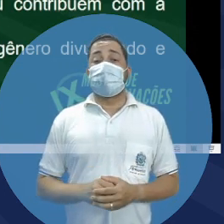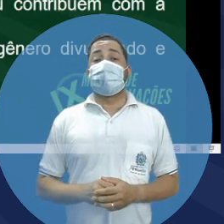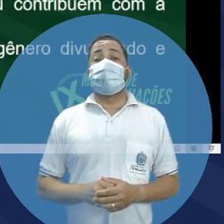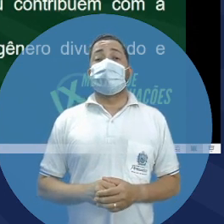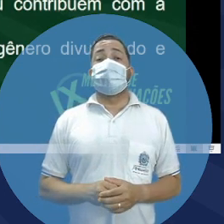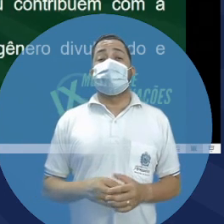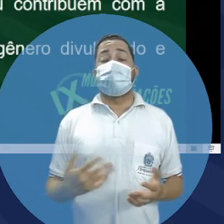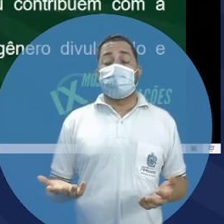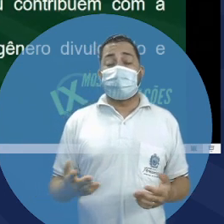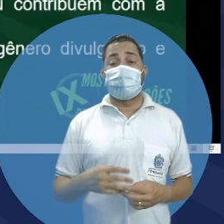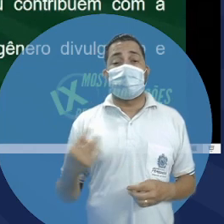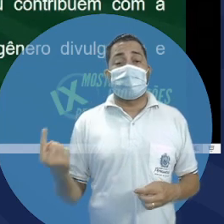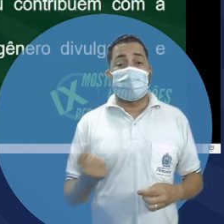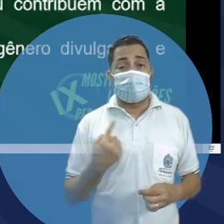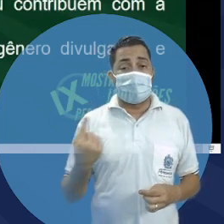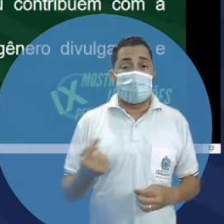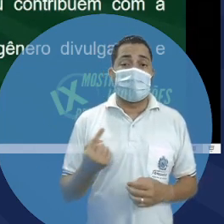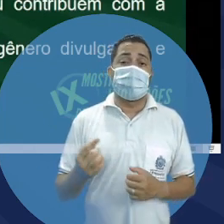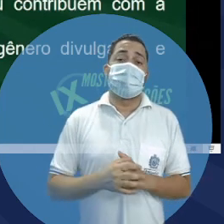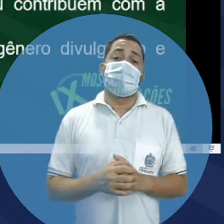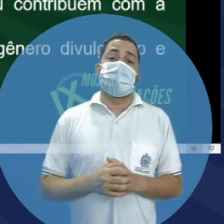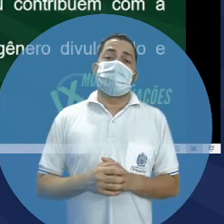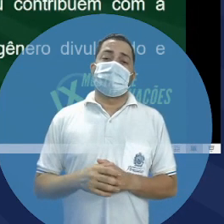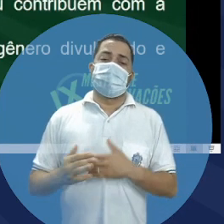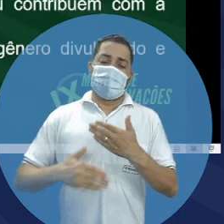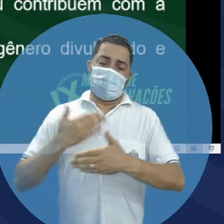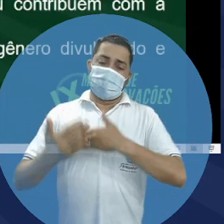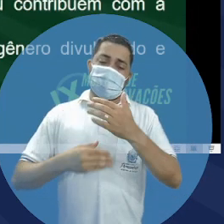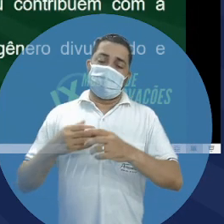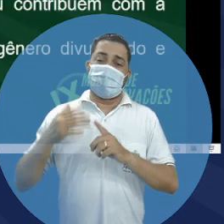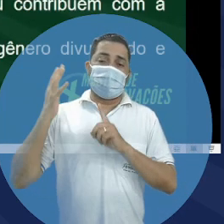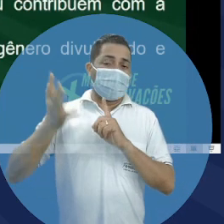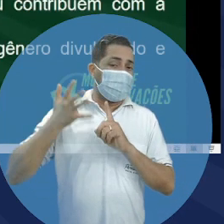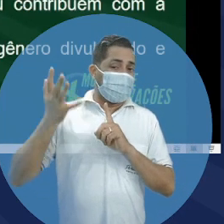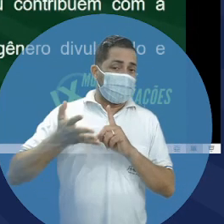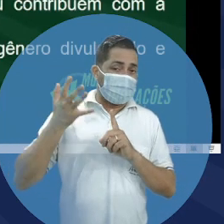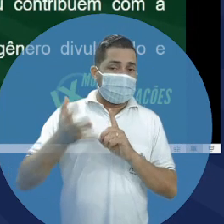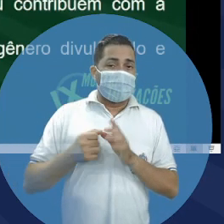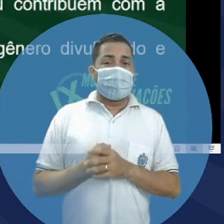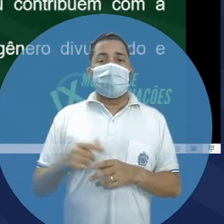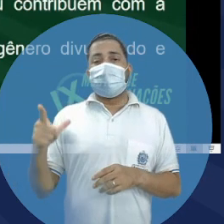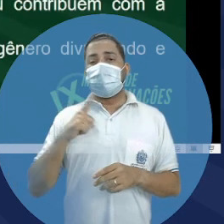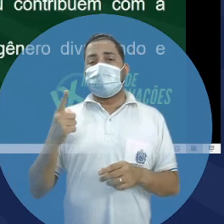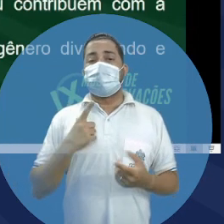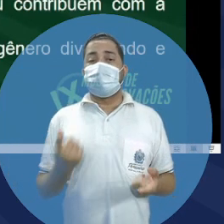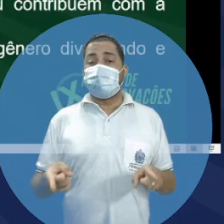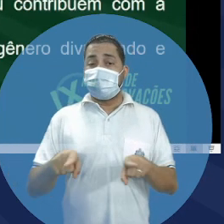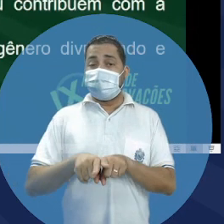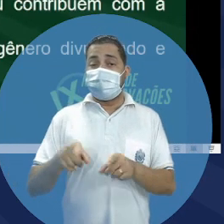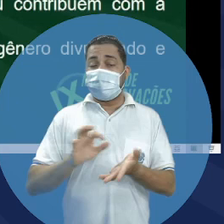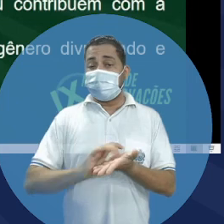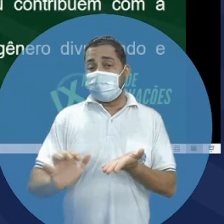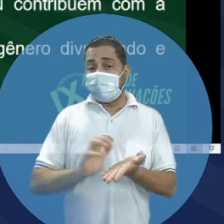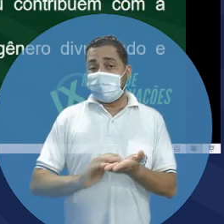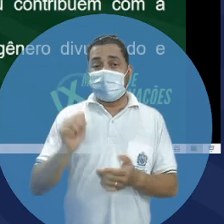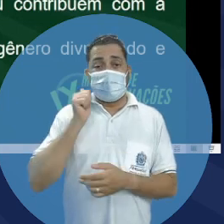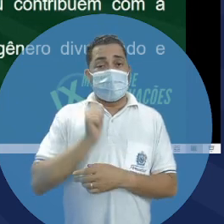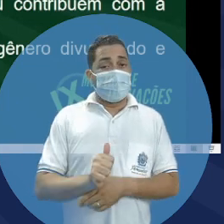gente promove palestras, temos uma parceria com a Secretaria da Mulher de